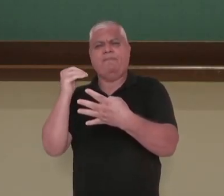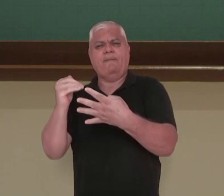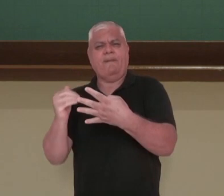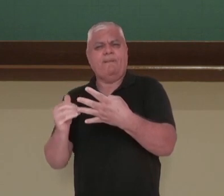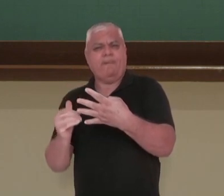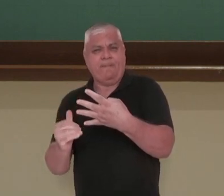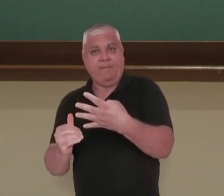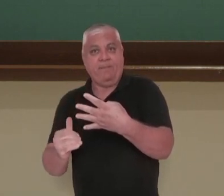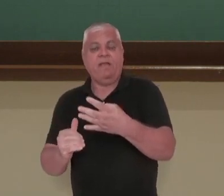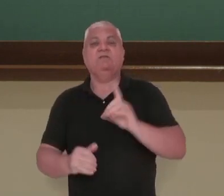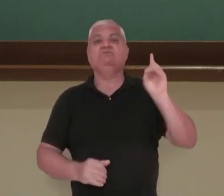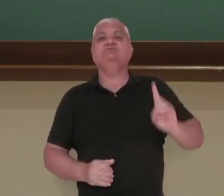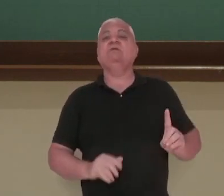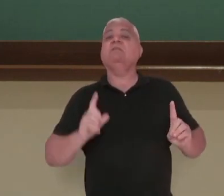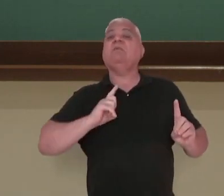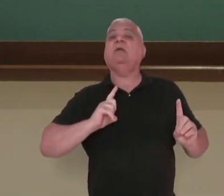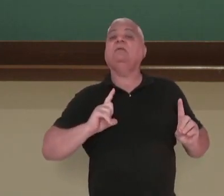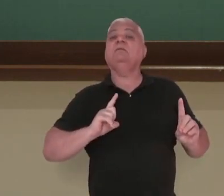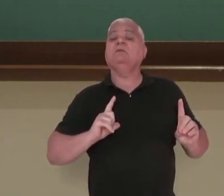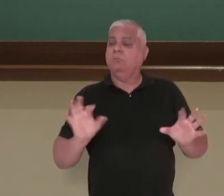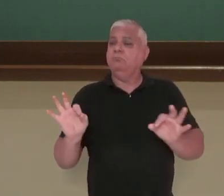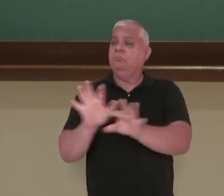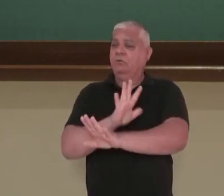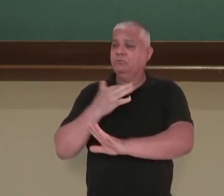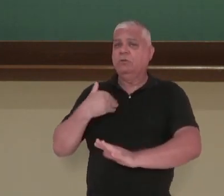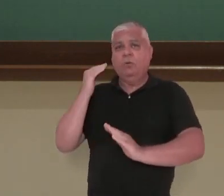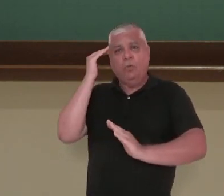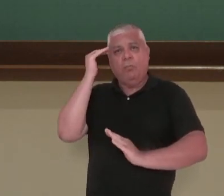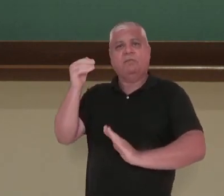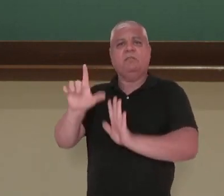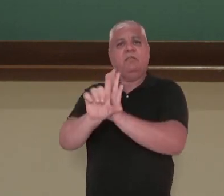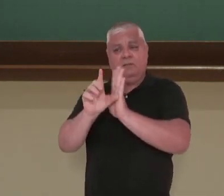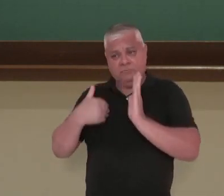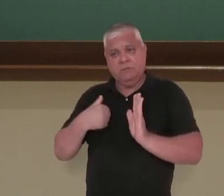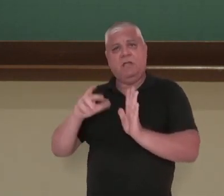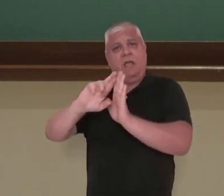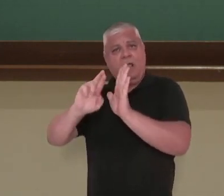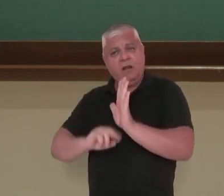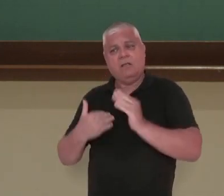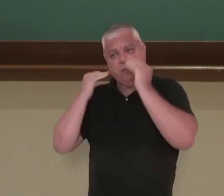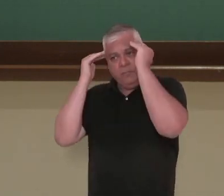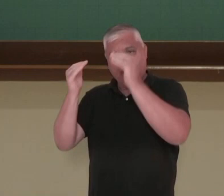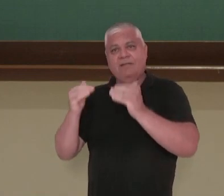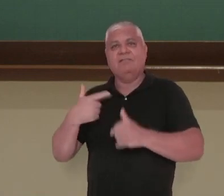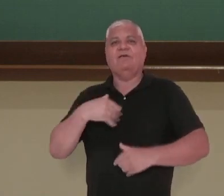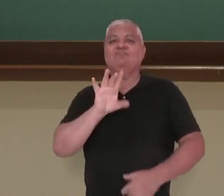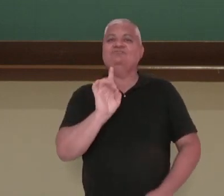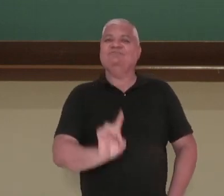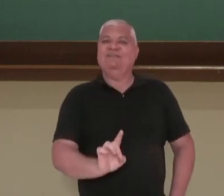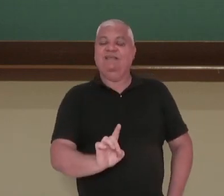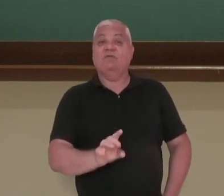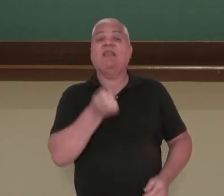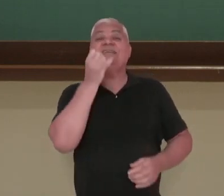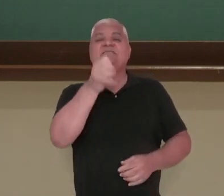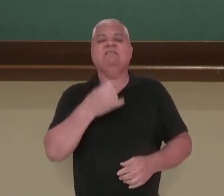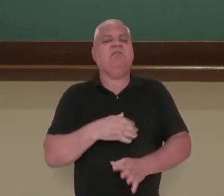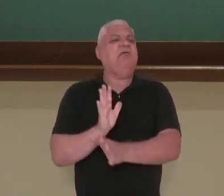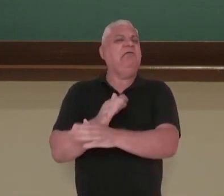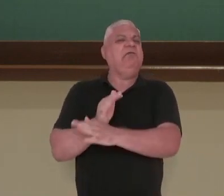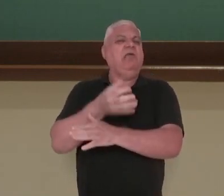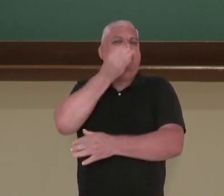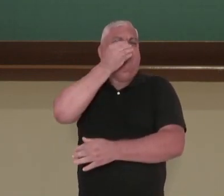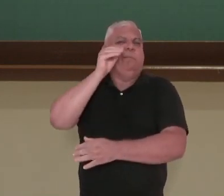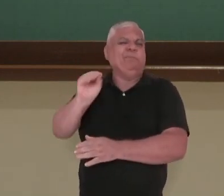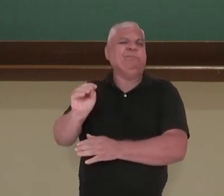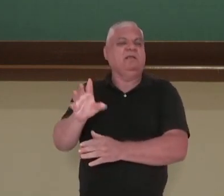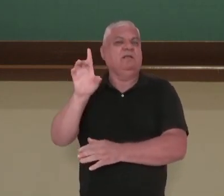direitos realmente se ela cumpriu com todos os seus deveres. A partir do momento que essa pessoa começa a não cumprir com seus deveres, ela começa